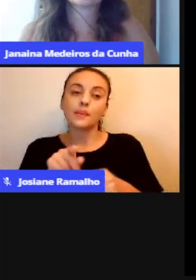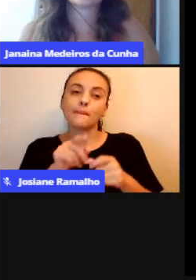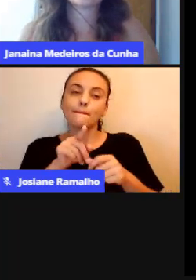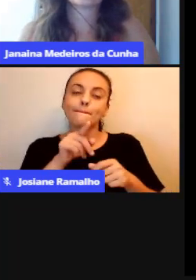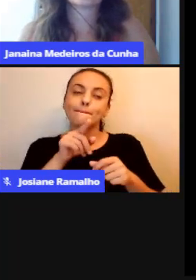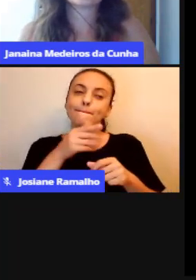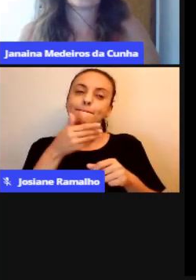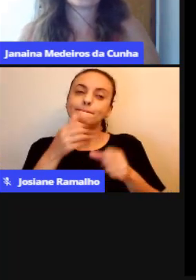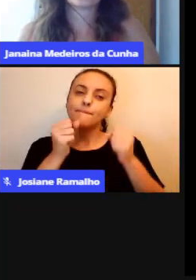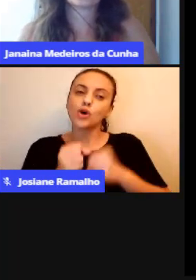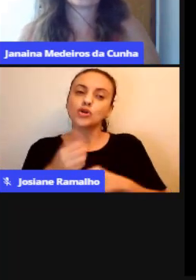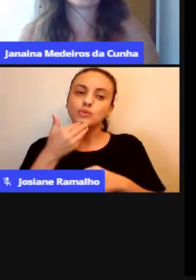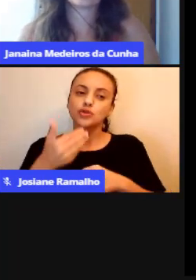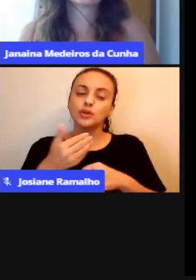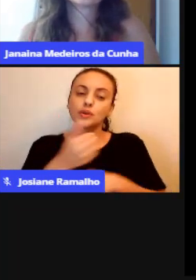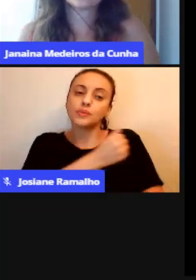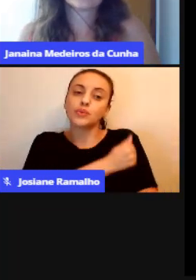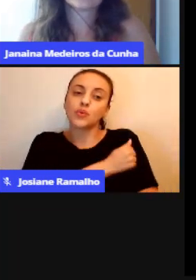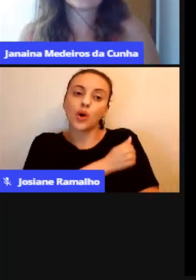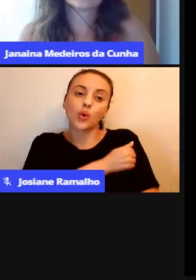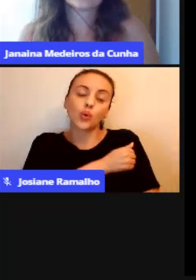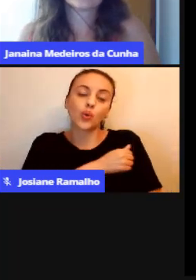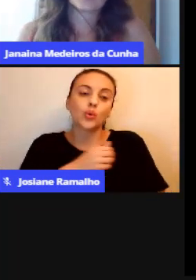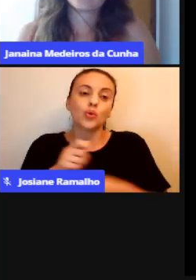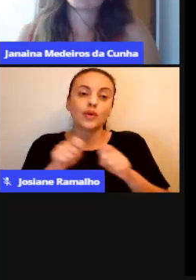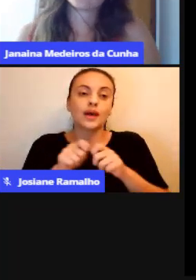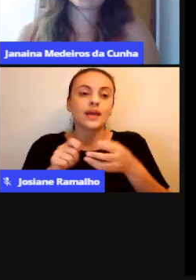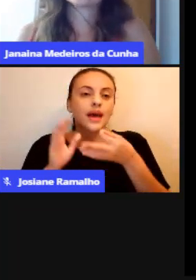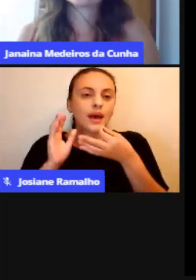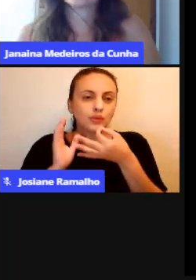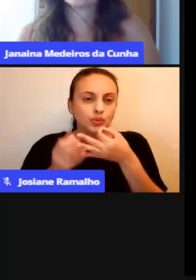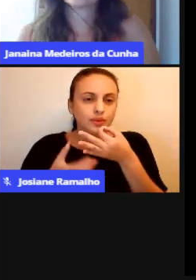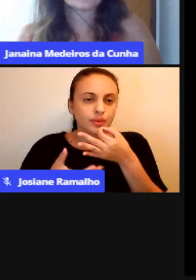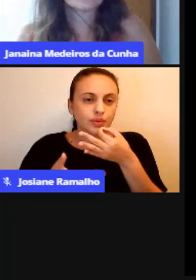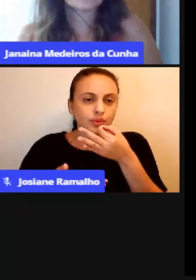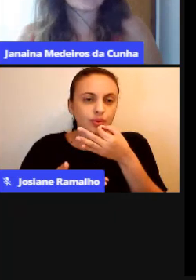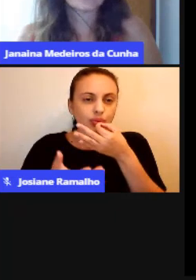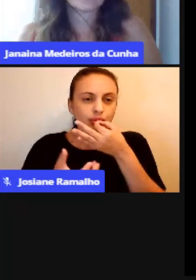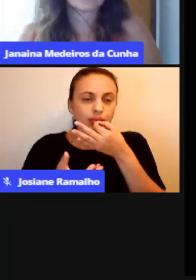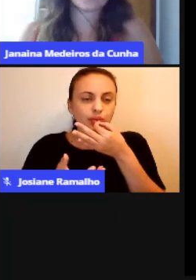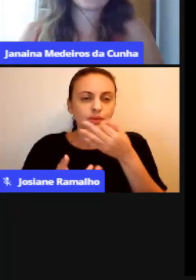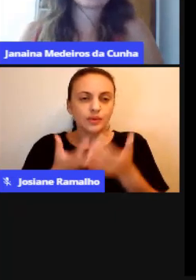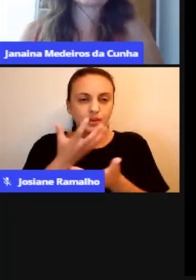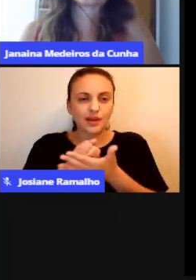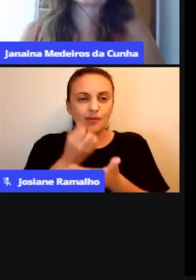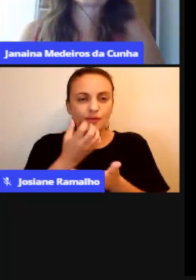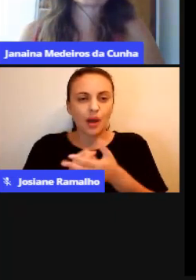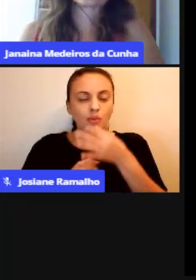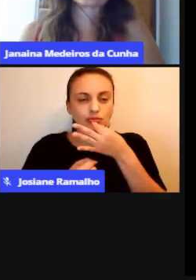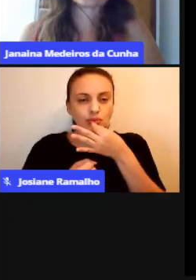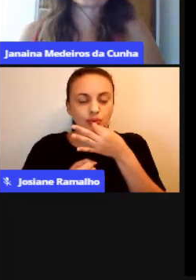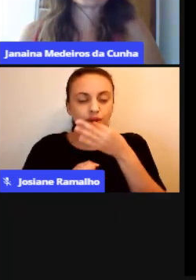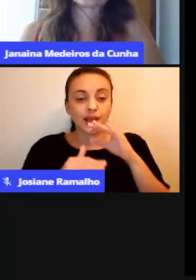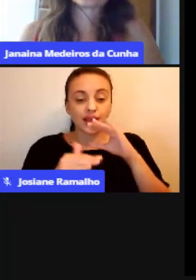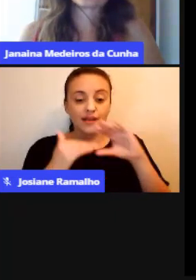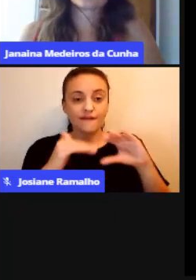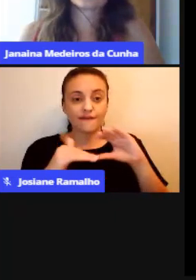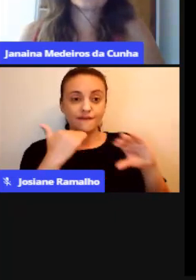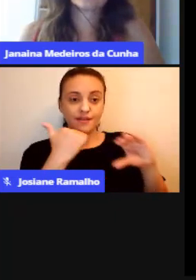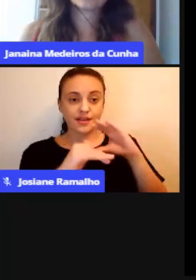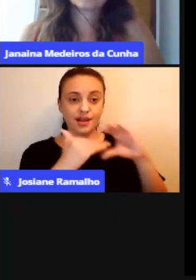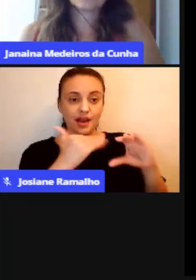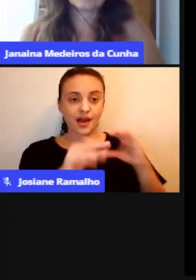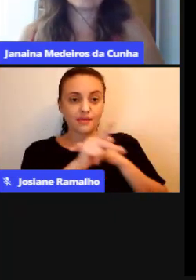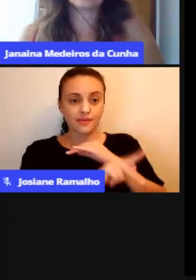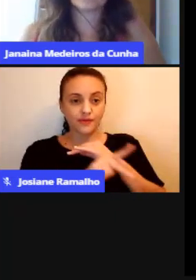aluno mandar um áudio sobre algum conteúdo que o professor,